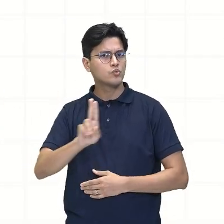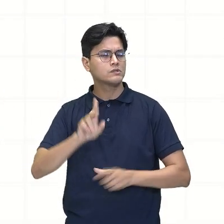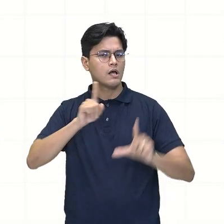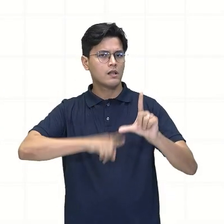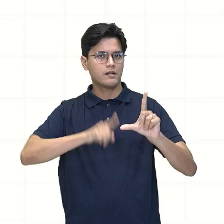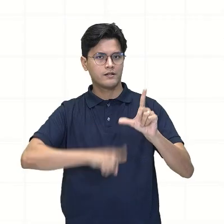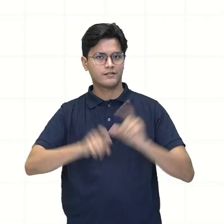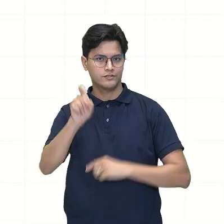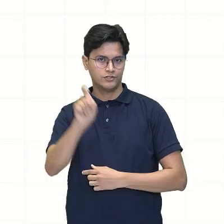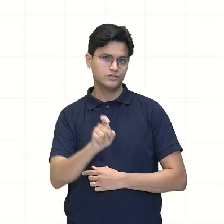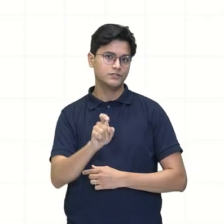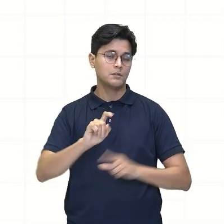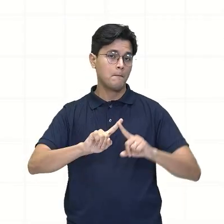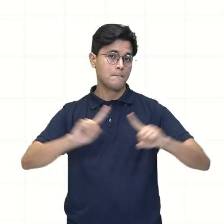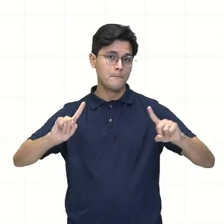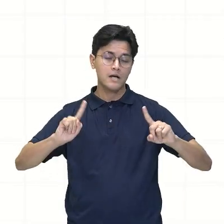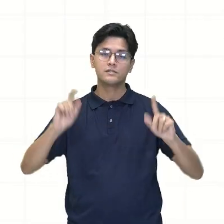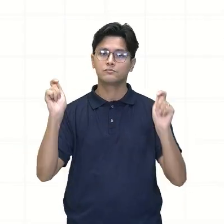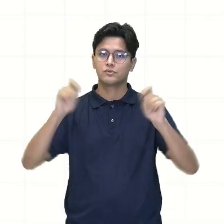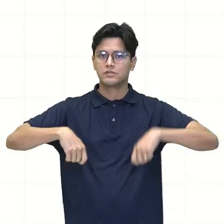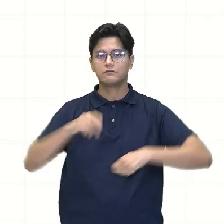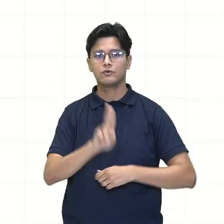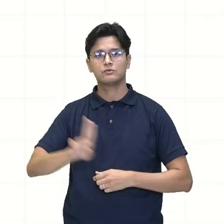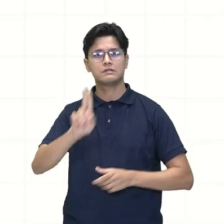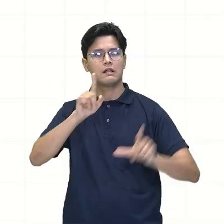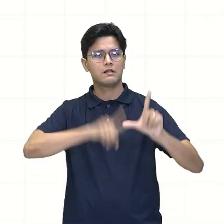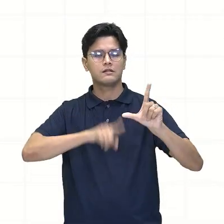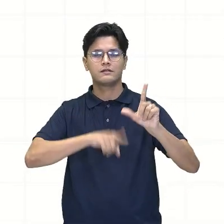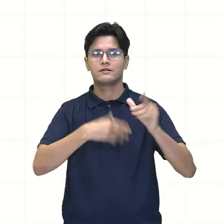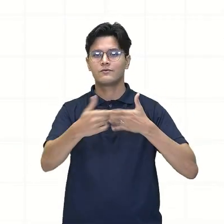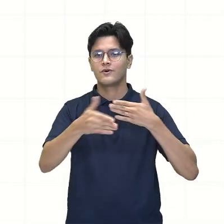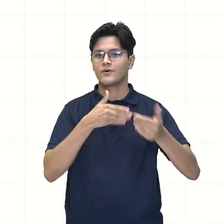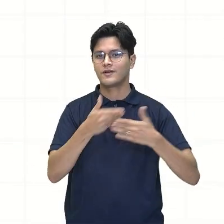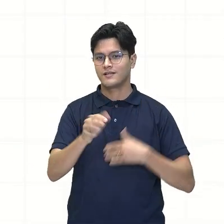letra, né? Temos o ângulo alfa, que mede